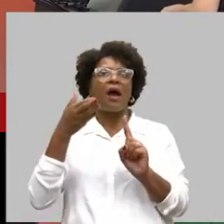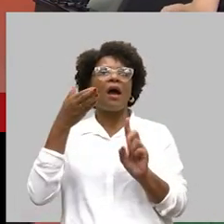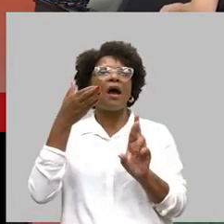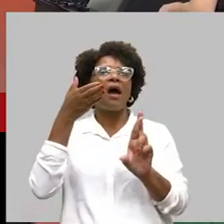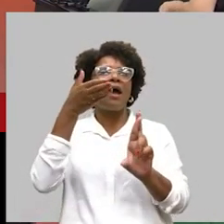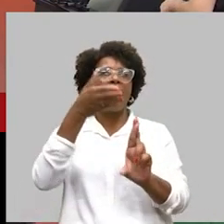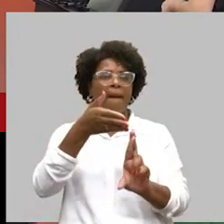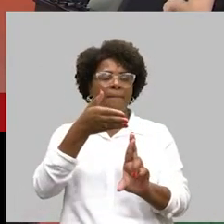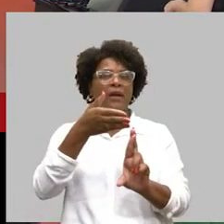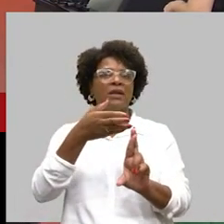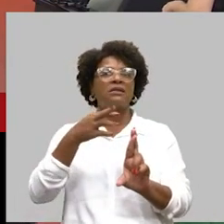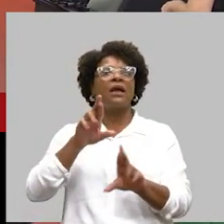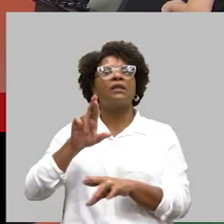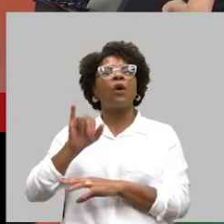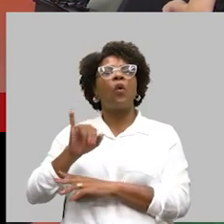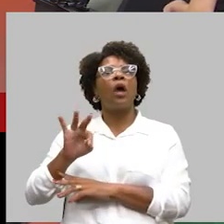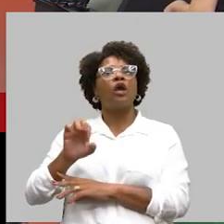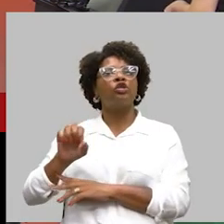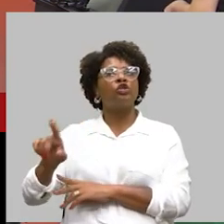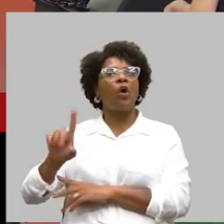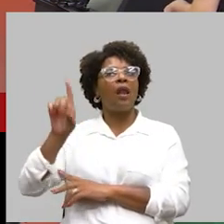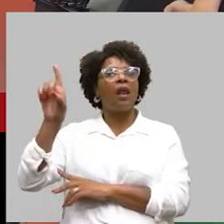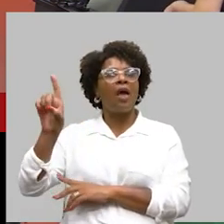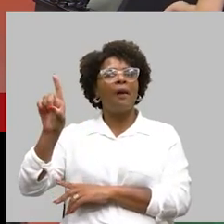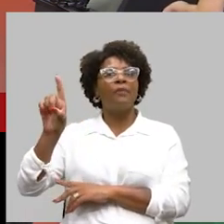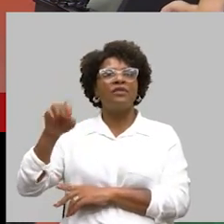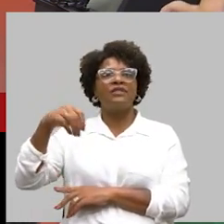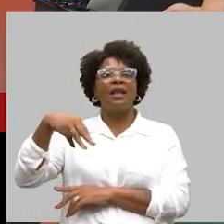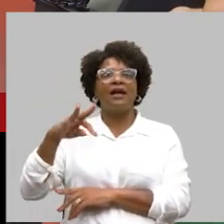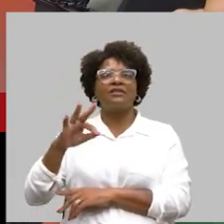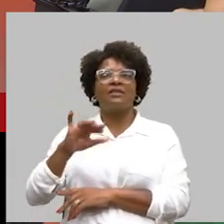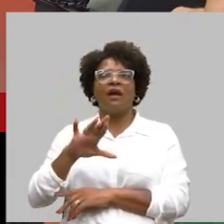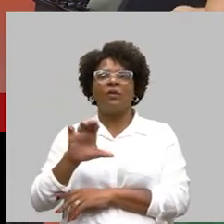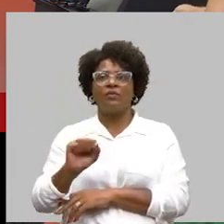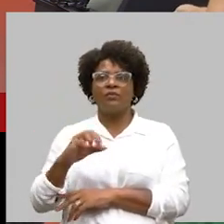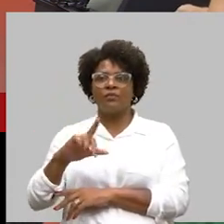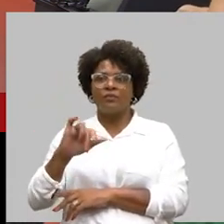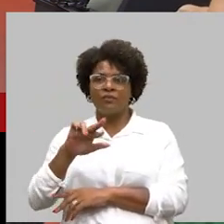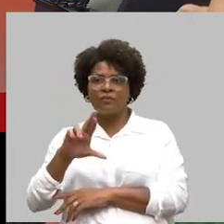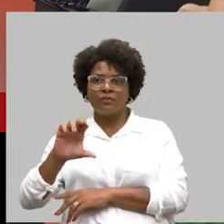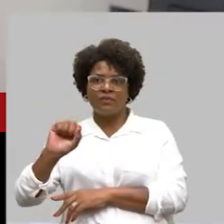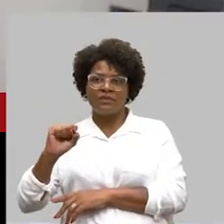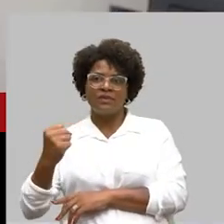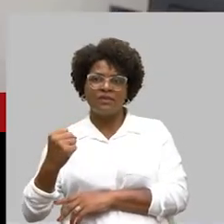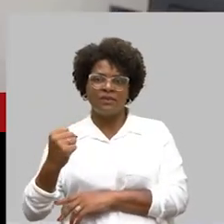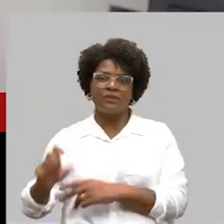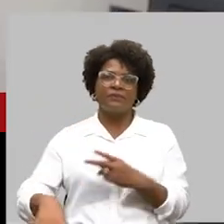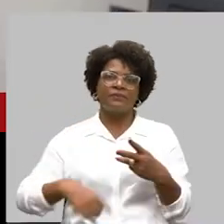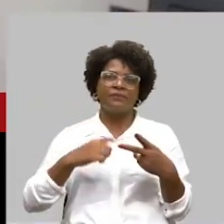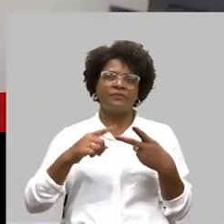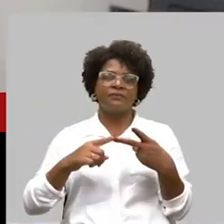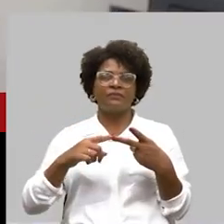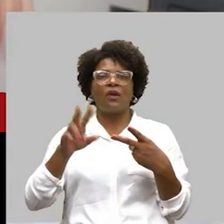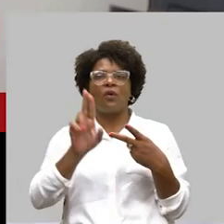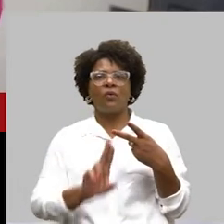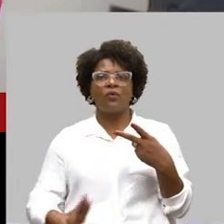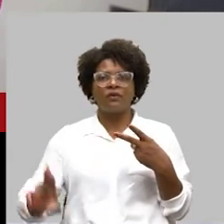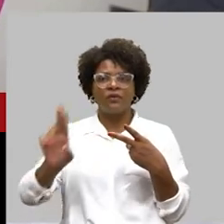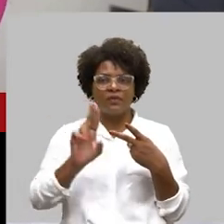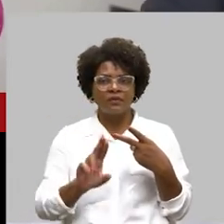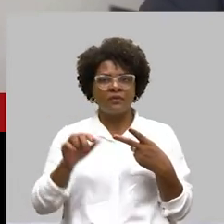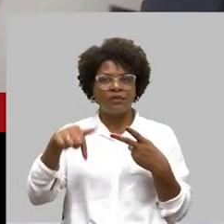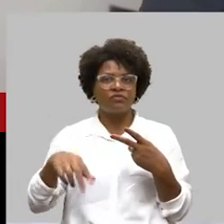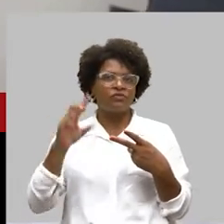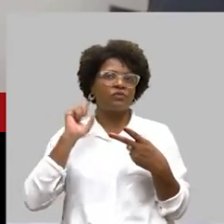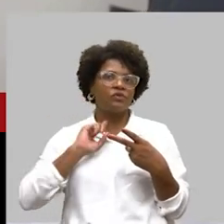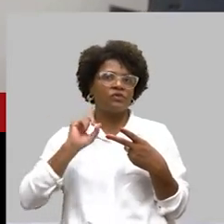Estadual de Montes Claros O Moacir que é o nosso pró-reitor de extensão da Universidade do Estado de Minas Gerais e quero muito